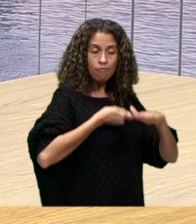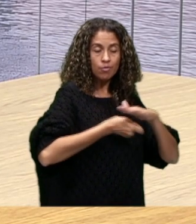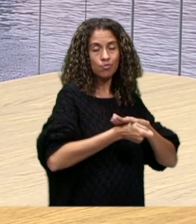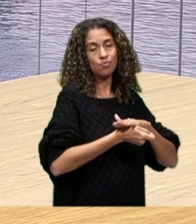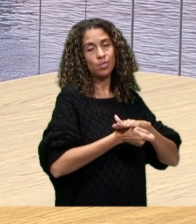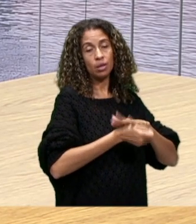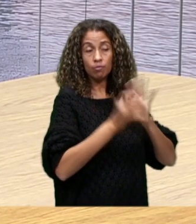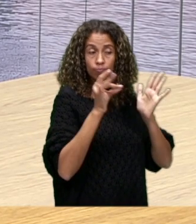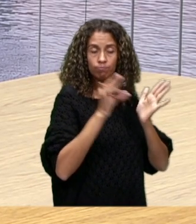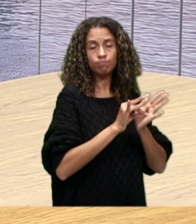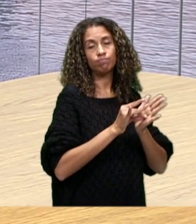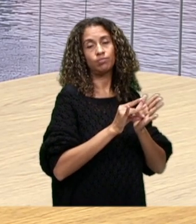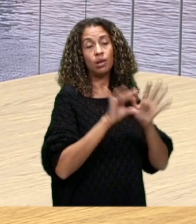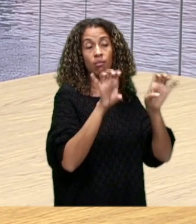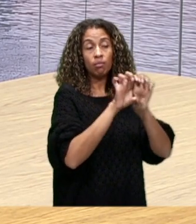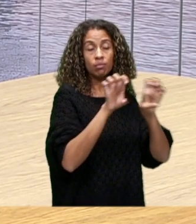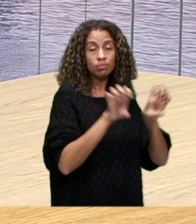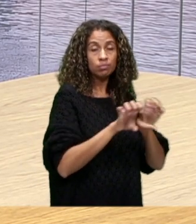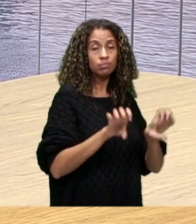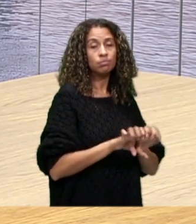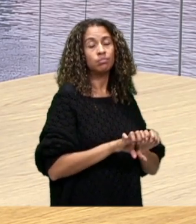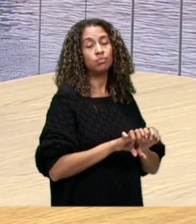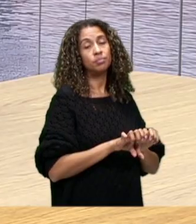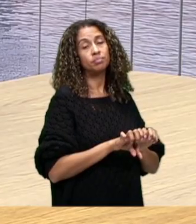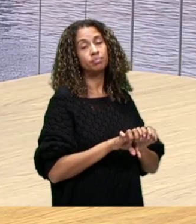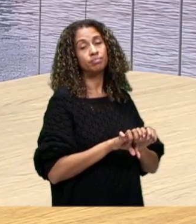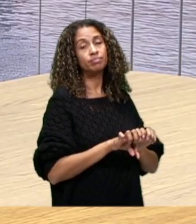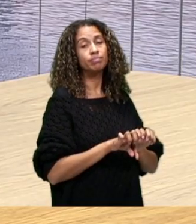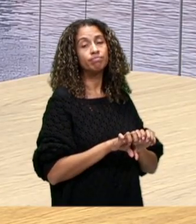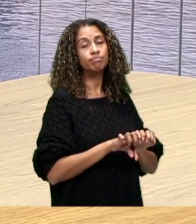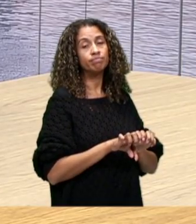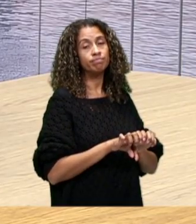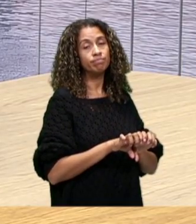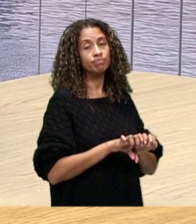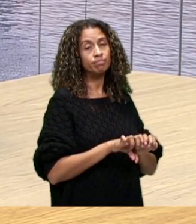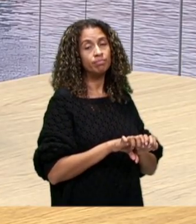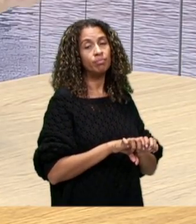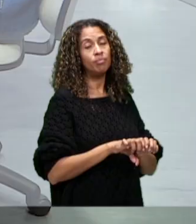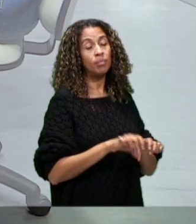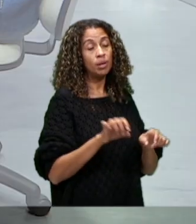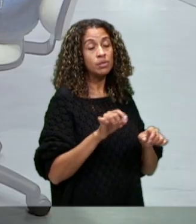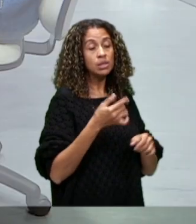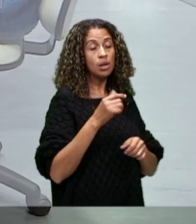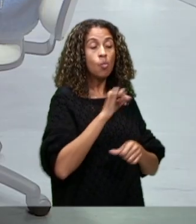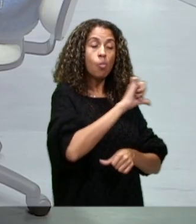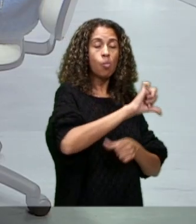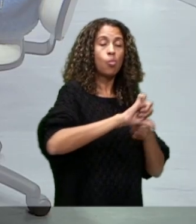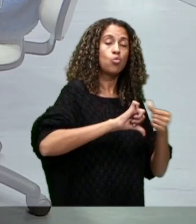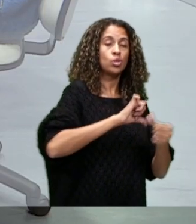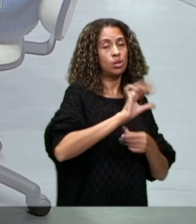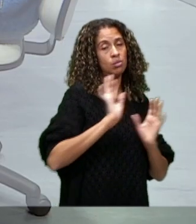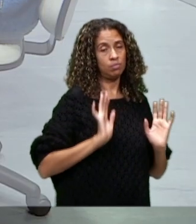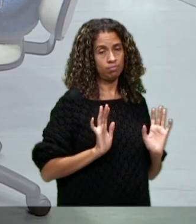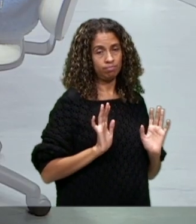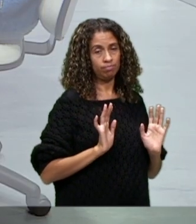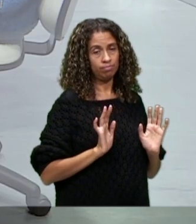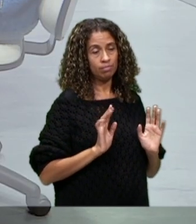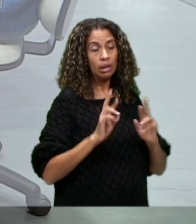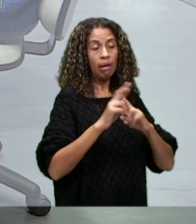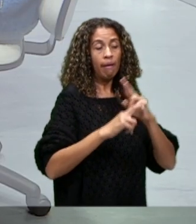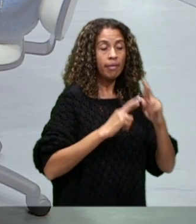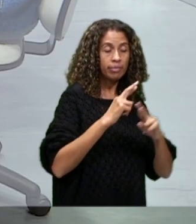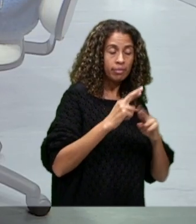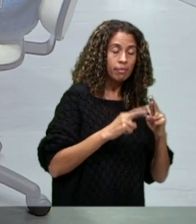na estrutura para você fazer a coisa de outro jeito,